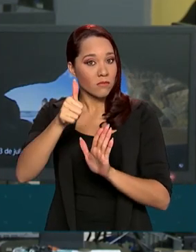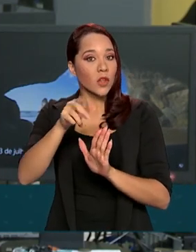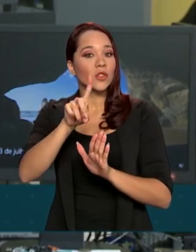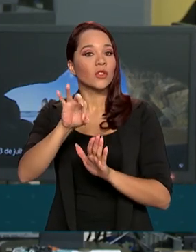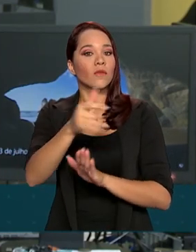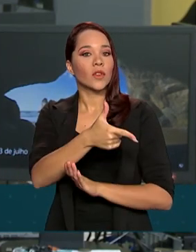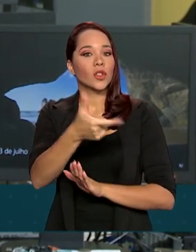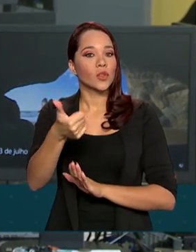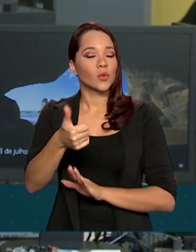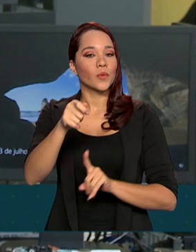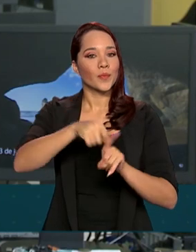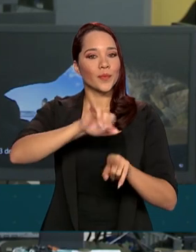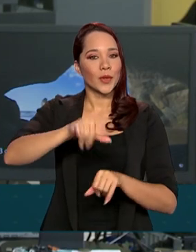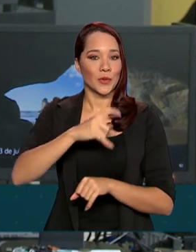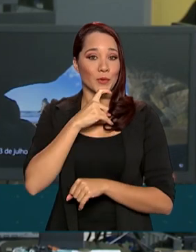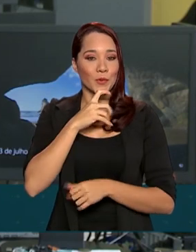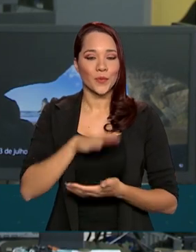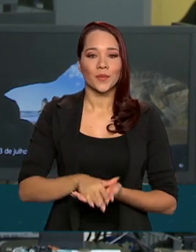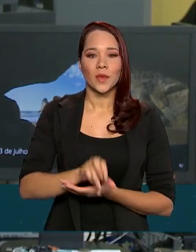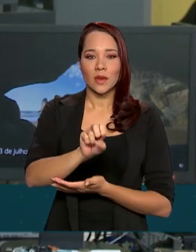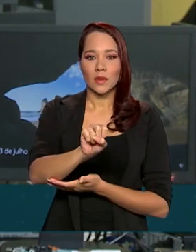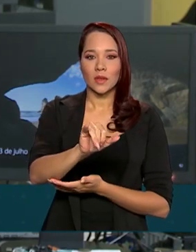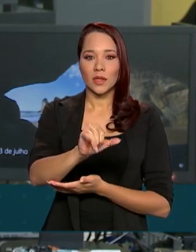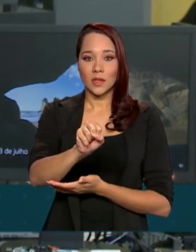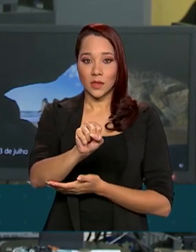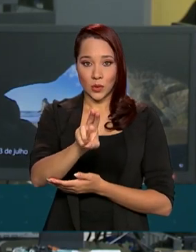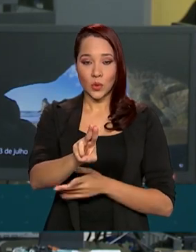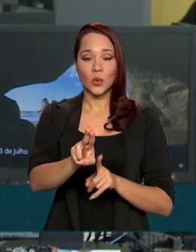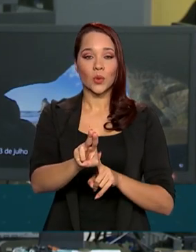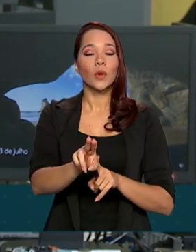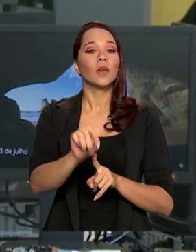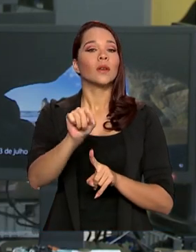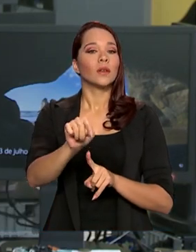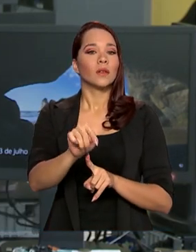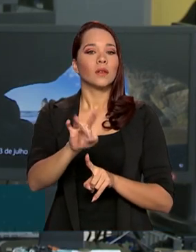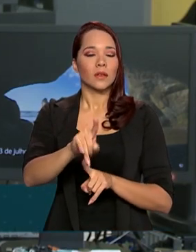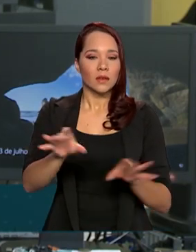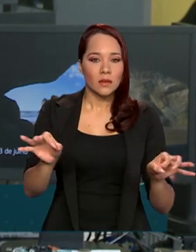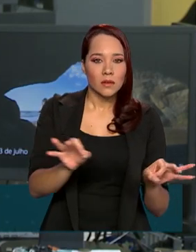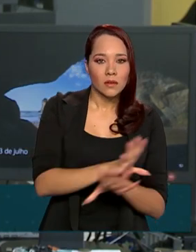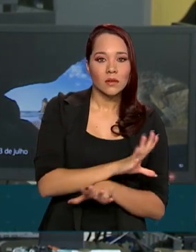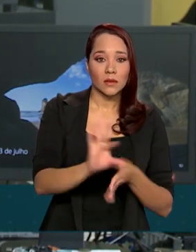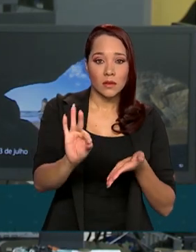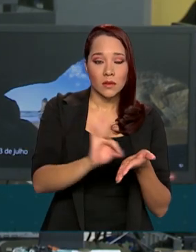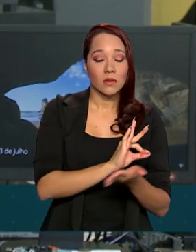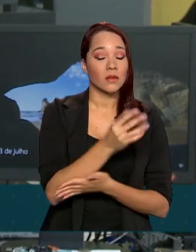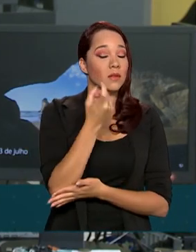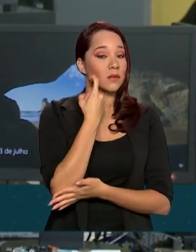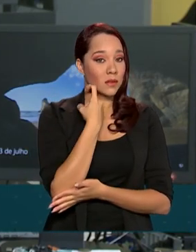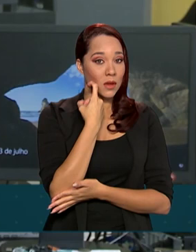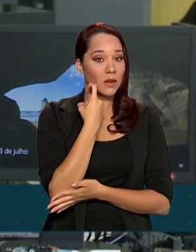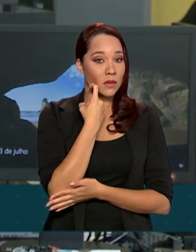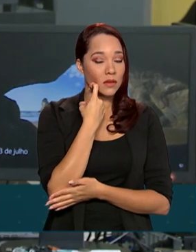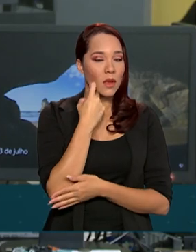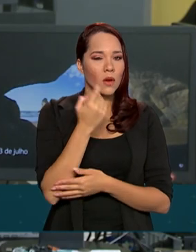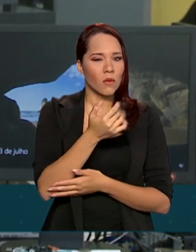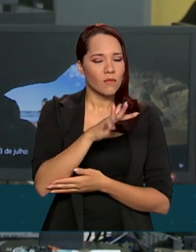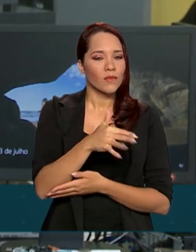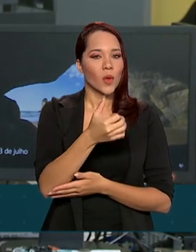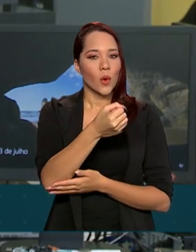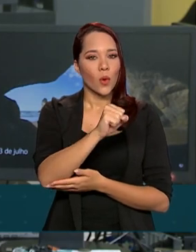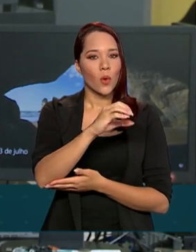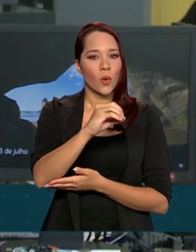21 de julho. E o SISU, Sistema de Seleção Unificada, encerrou as inscrições na sexta-feira com quase